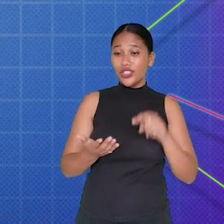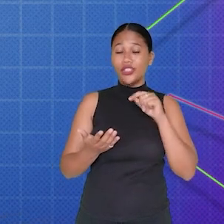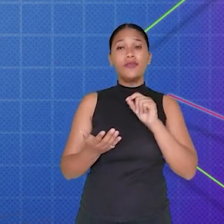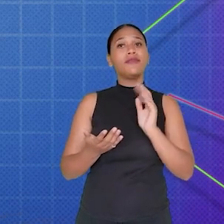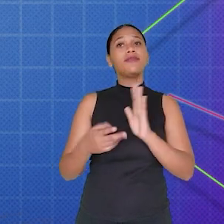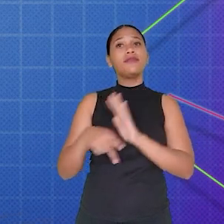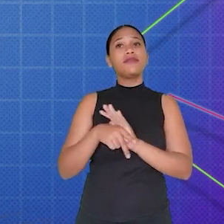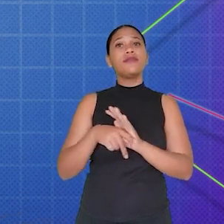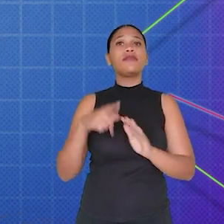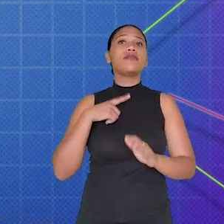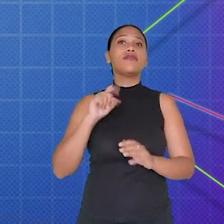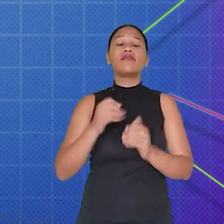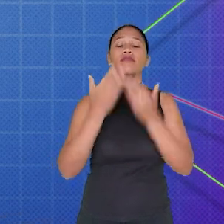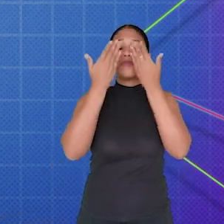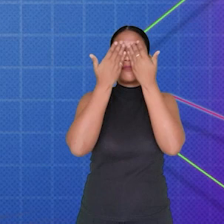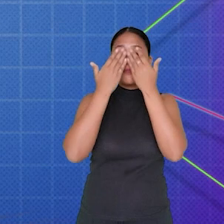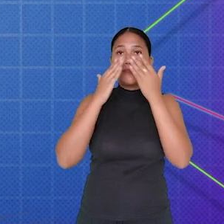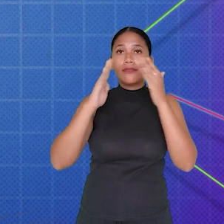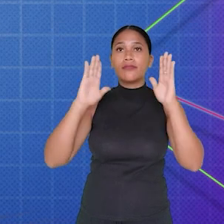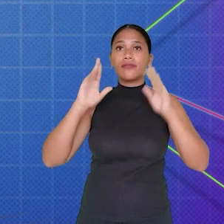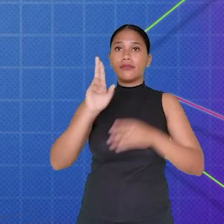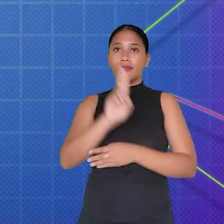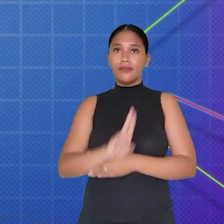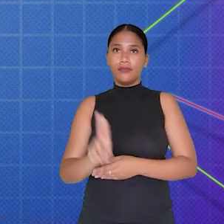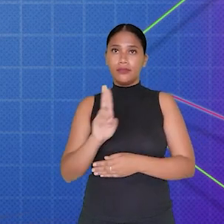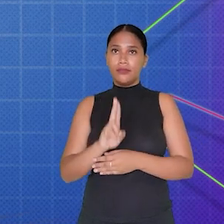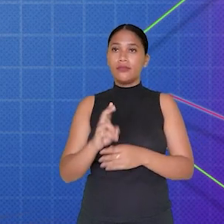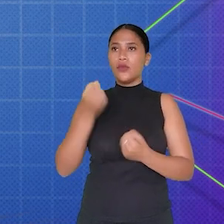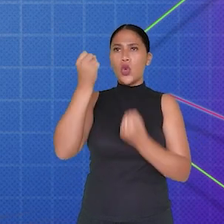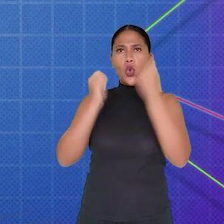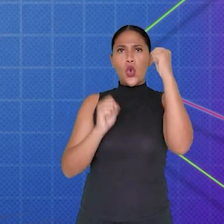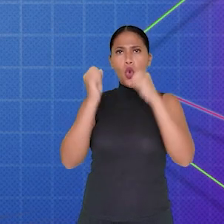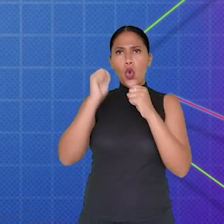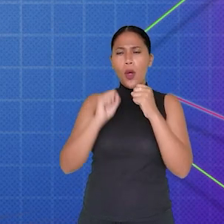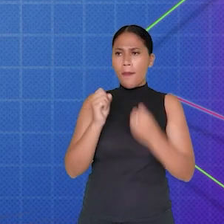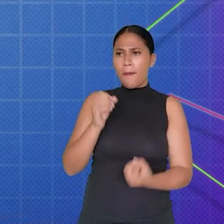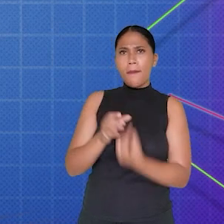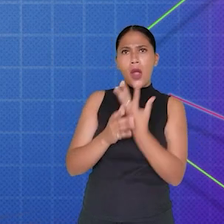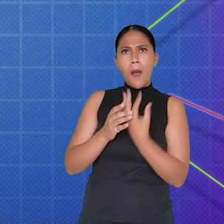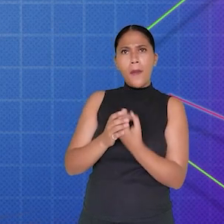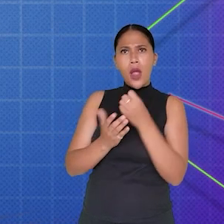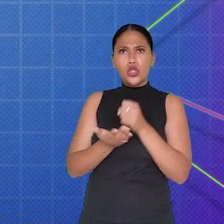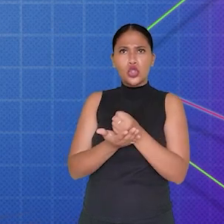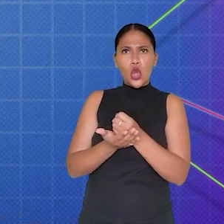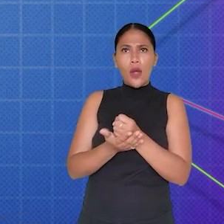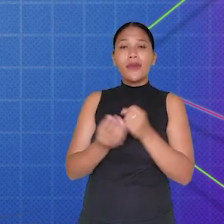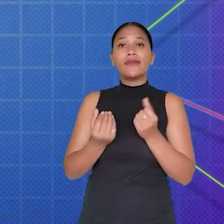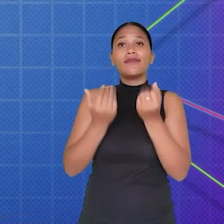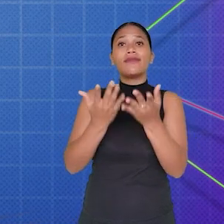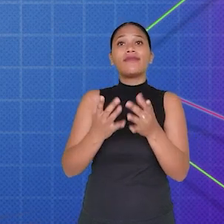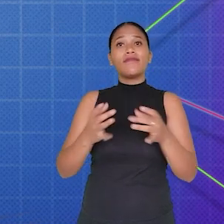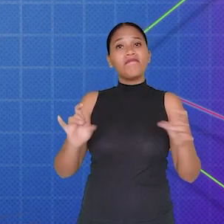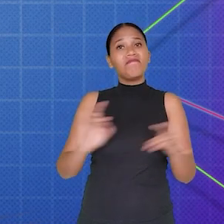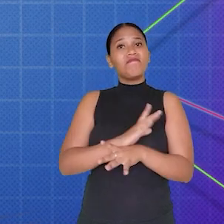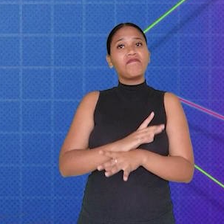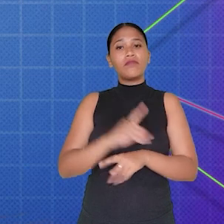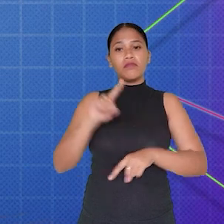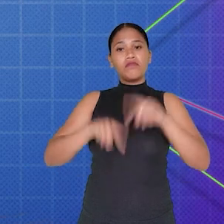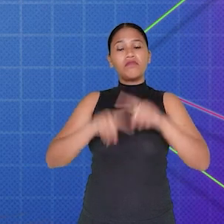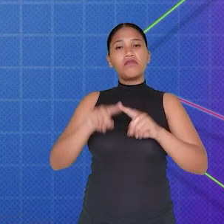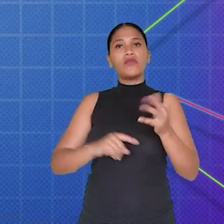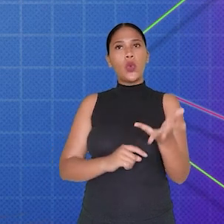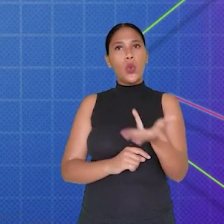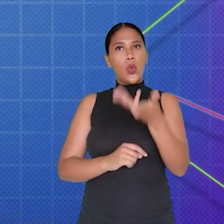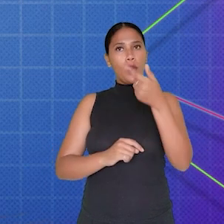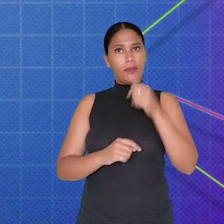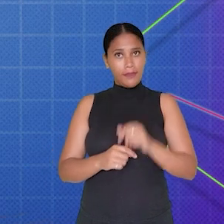Metodologias ágeis. As metodologias ágeis são amplamente utilizadas na indústria de desenvolvimento de jogos para garantir a entrega eficiente